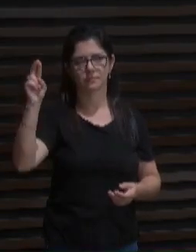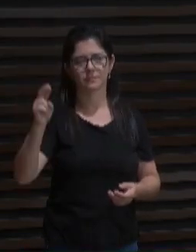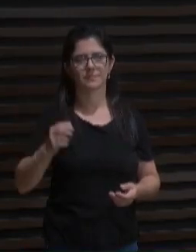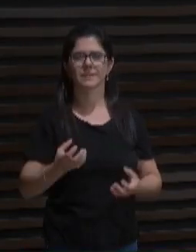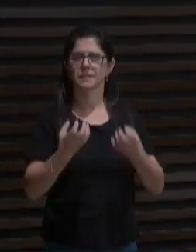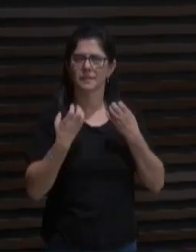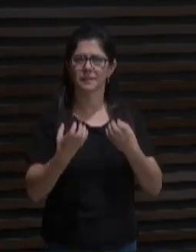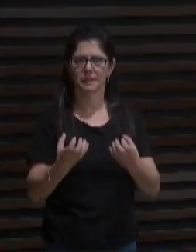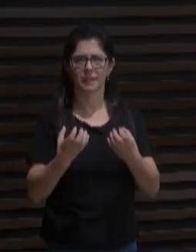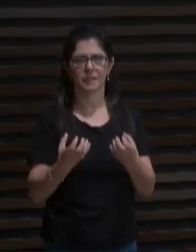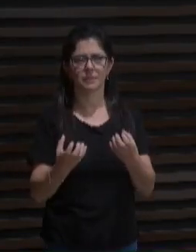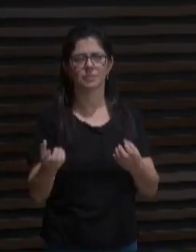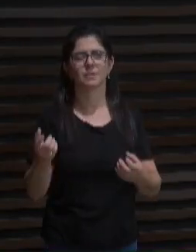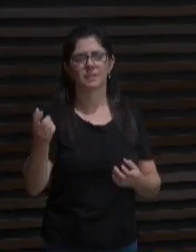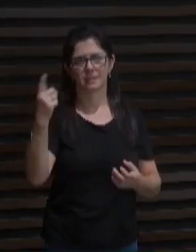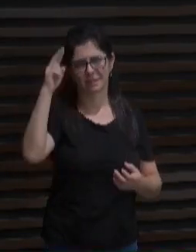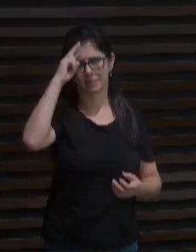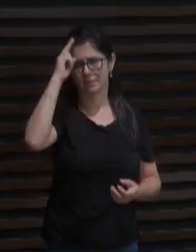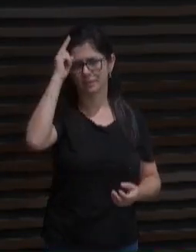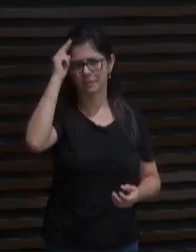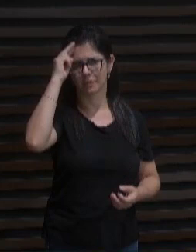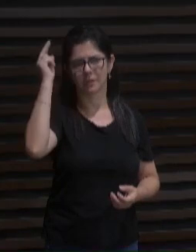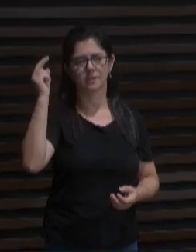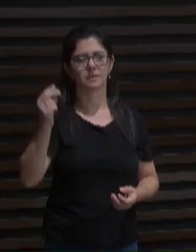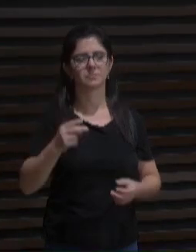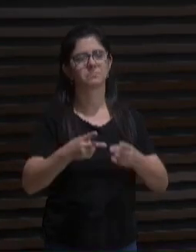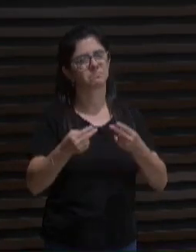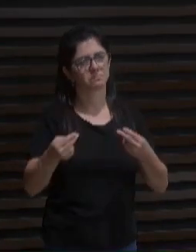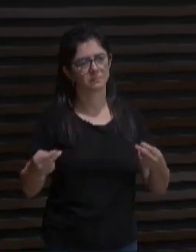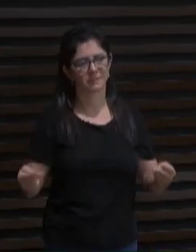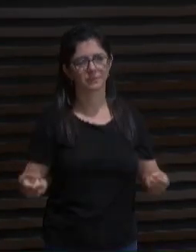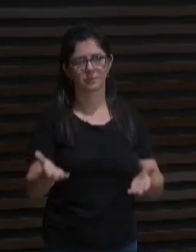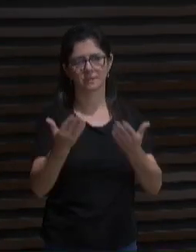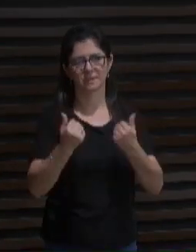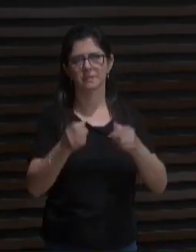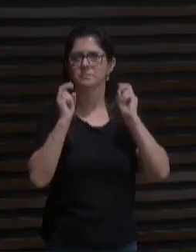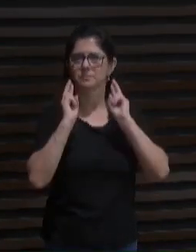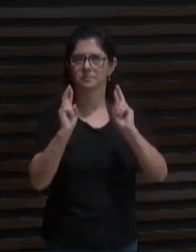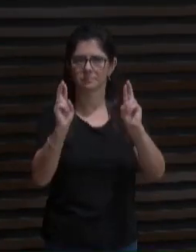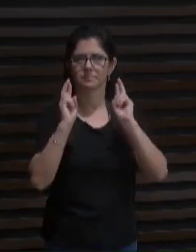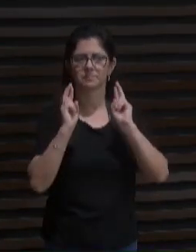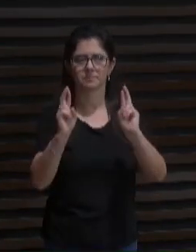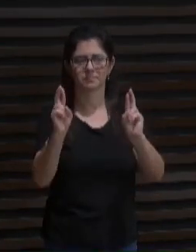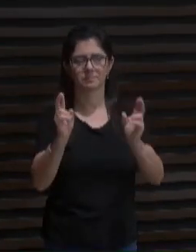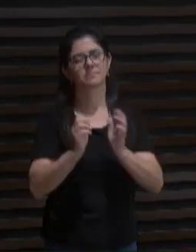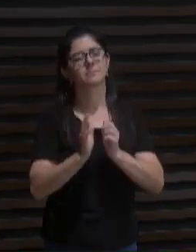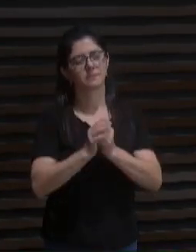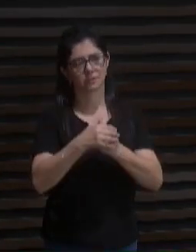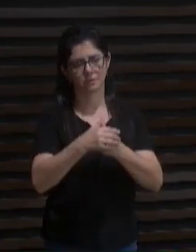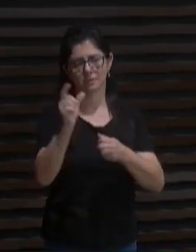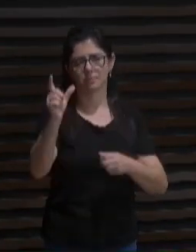Quero trazer à memória aquilo que pode me dar esperança. Escondi a tua palavra no